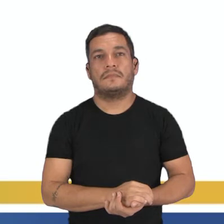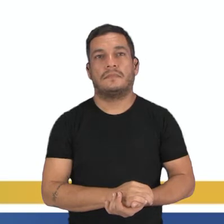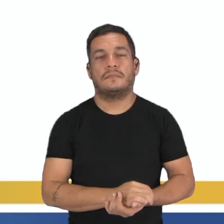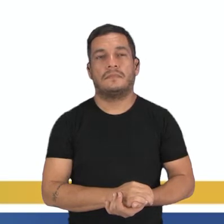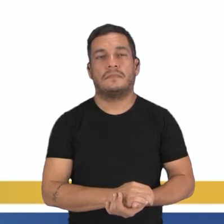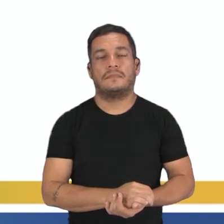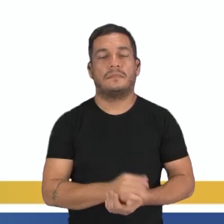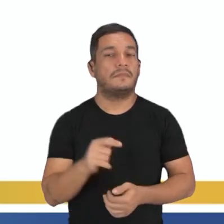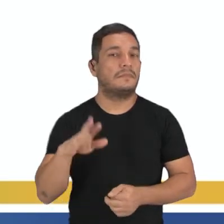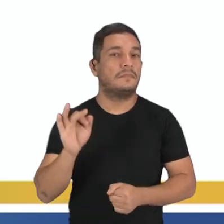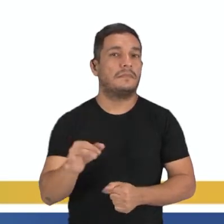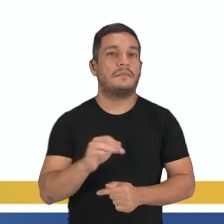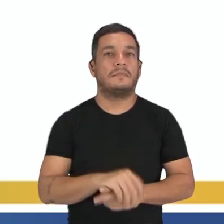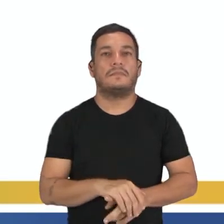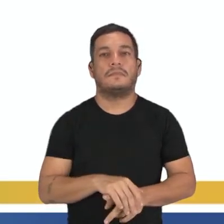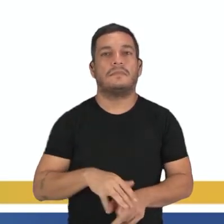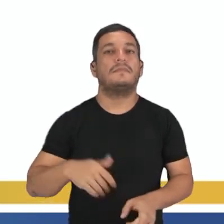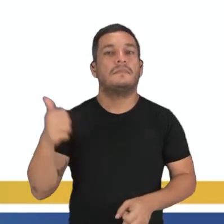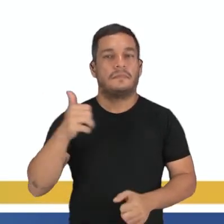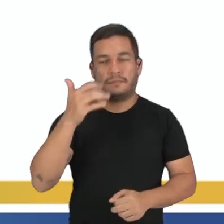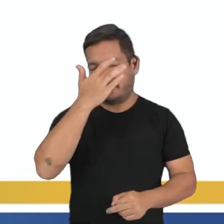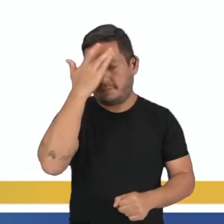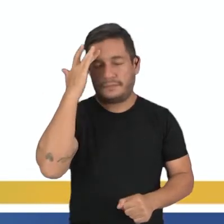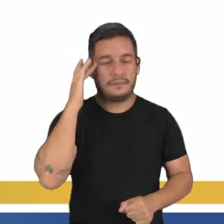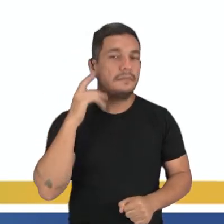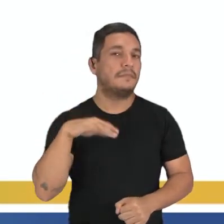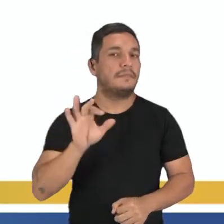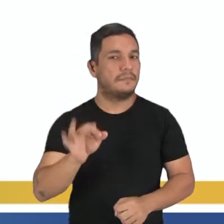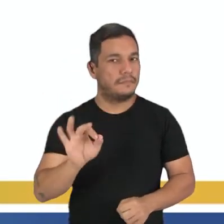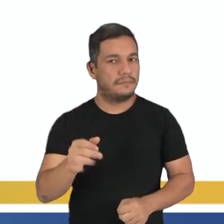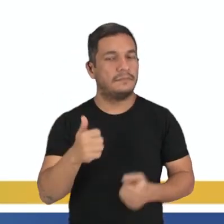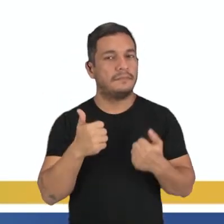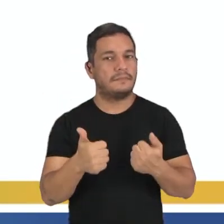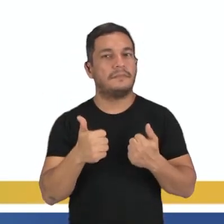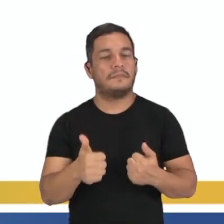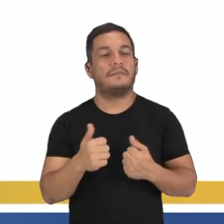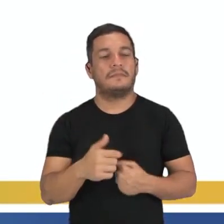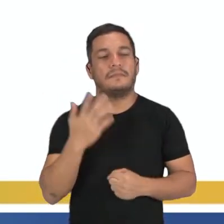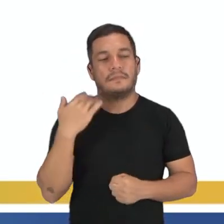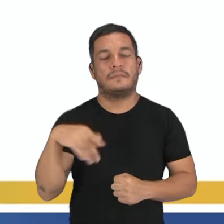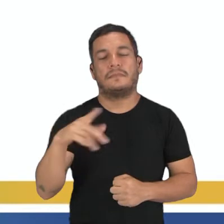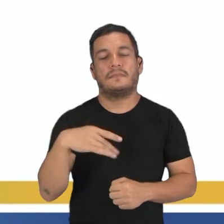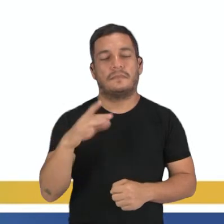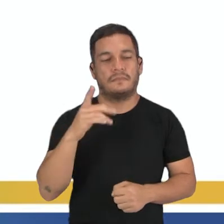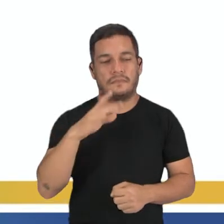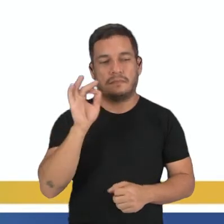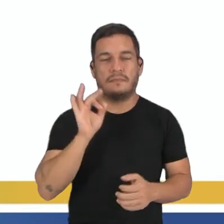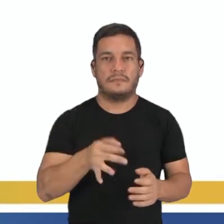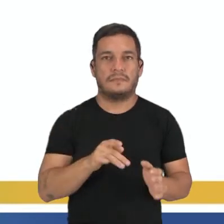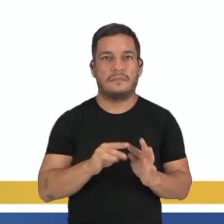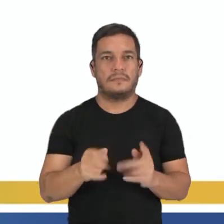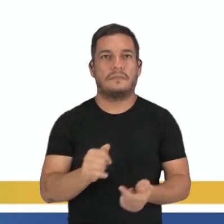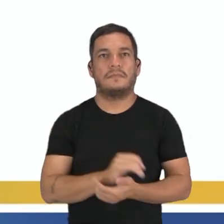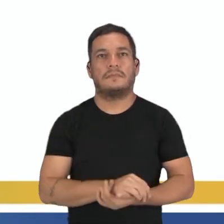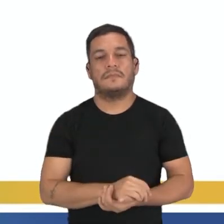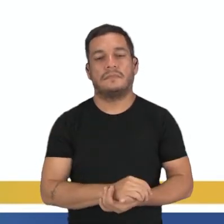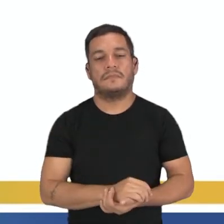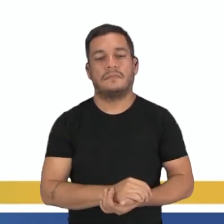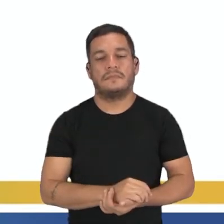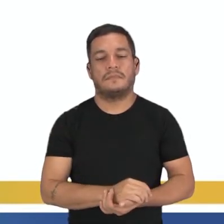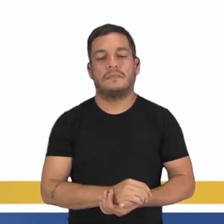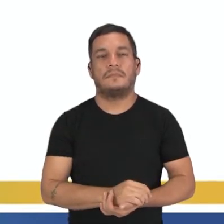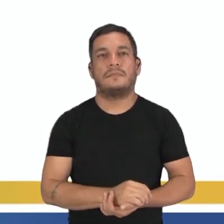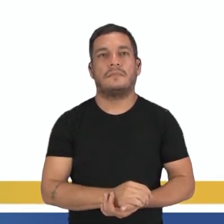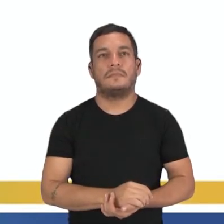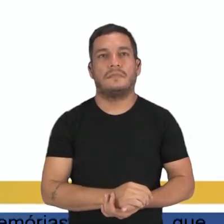acerta vamos ver primeira pessoa muito bem eu sei que você Está acertando a todas vamos